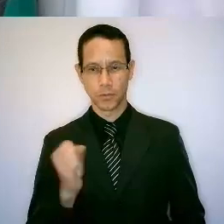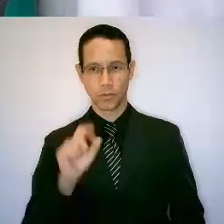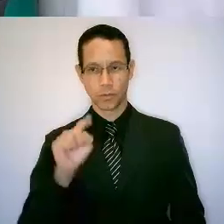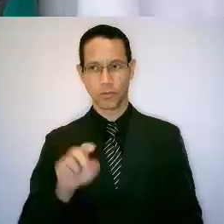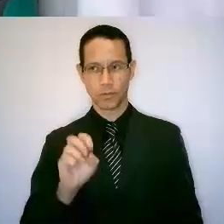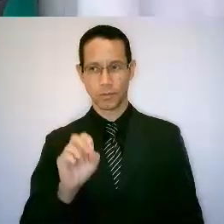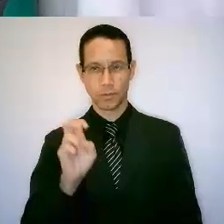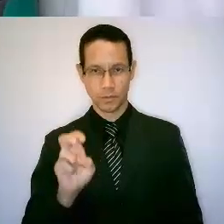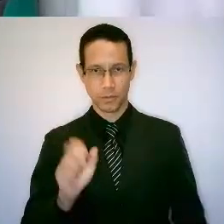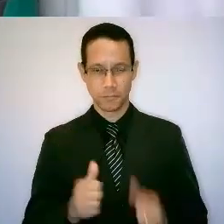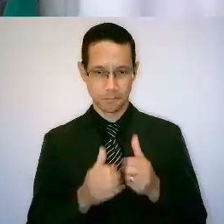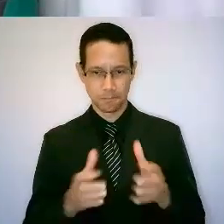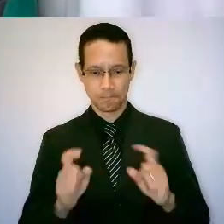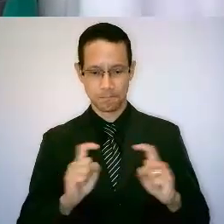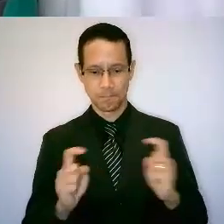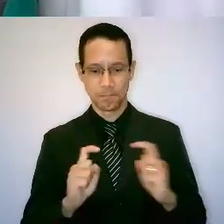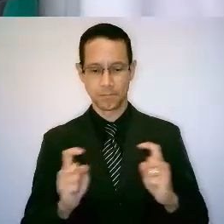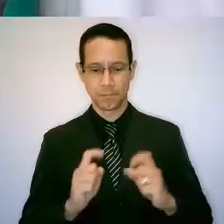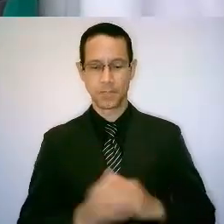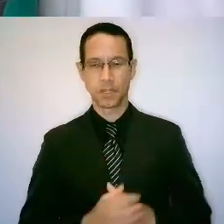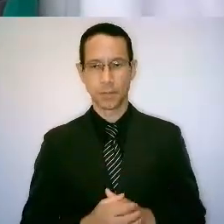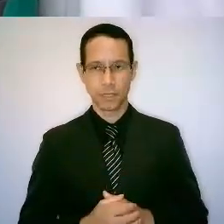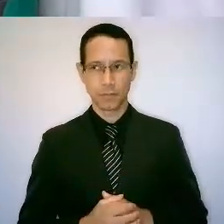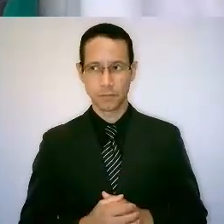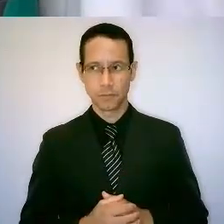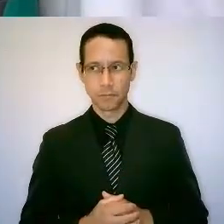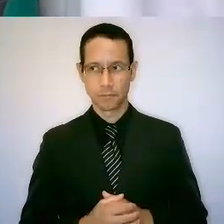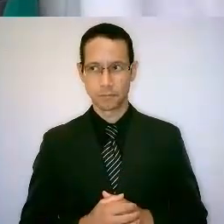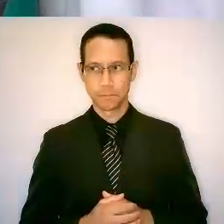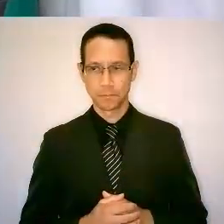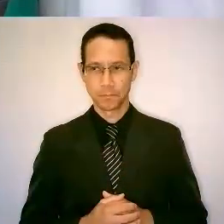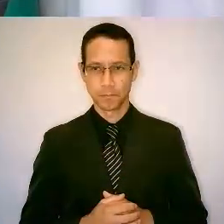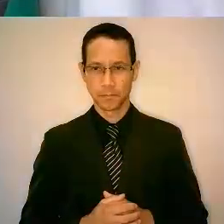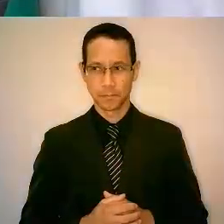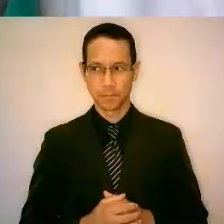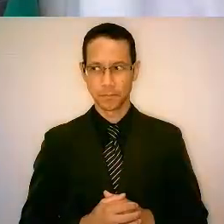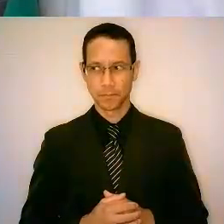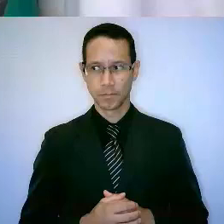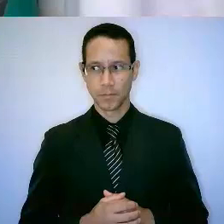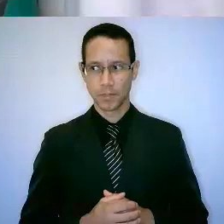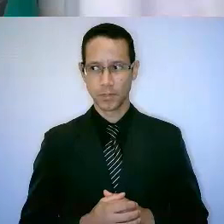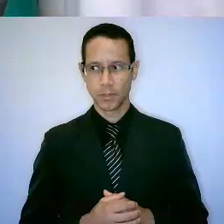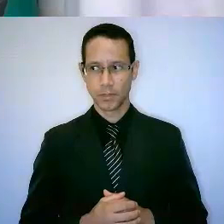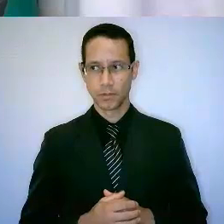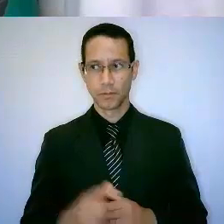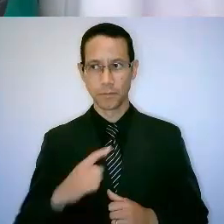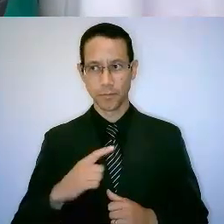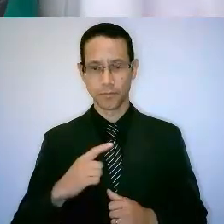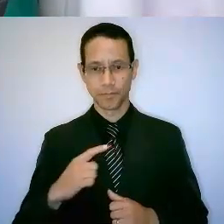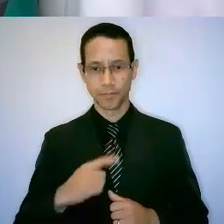declaro aberta a sessão da Câmara criminal deste Agreste Tribunal de Justiça do Estado do Rio Grande do Norte